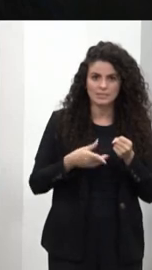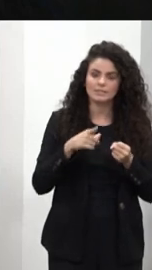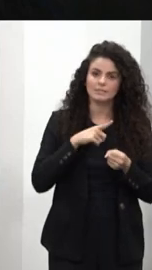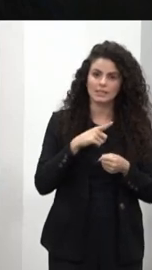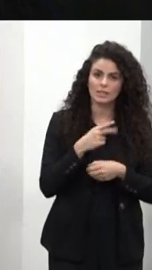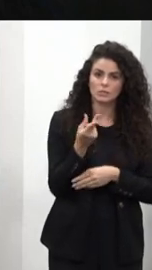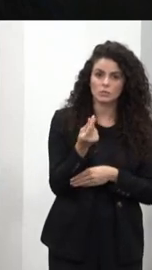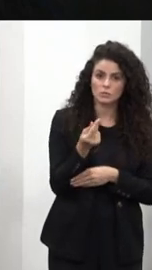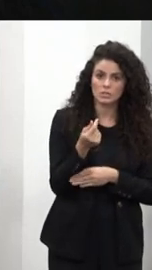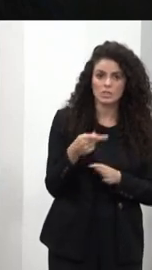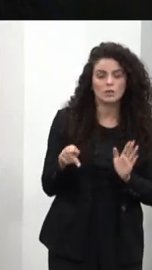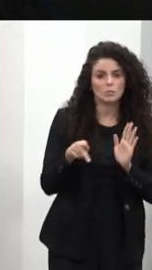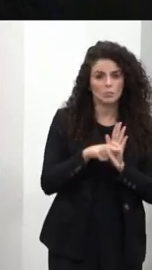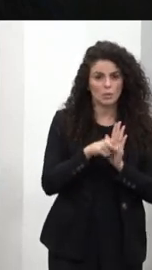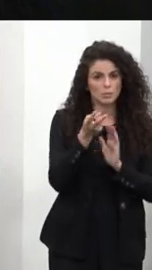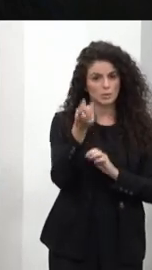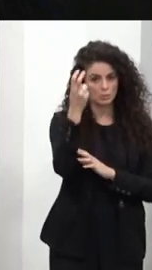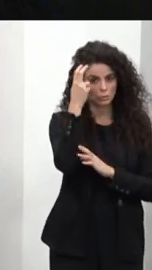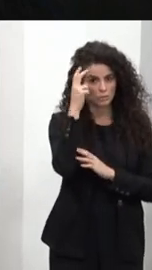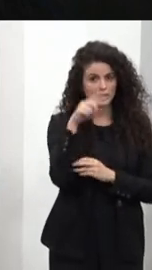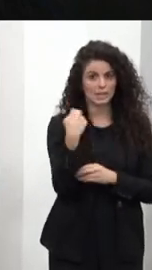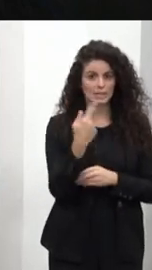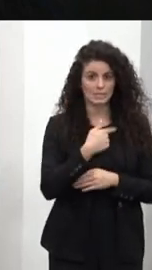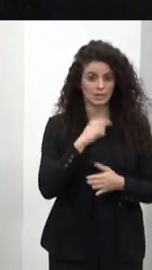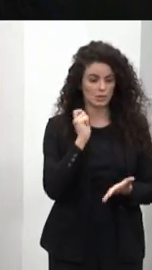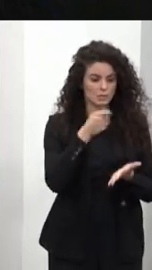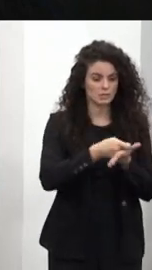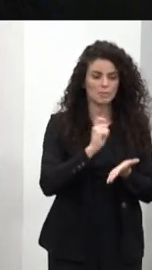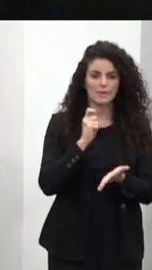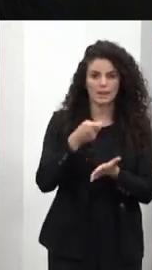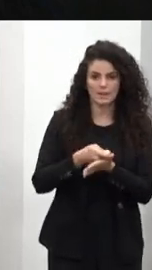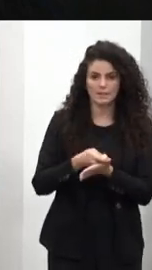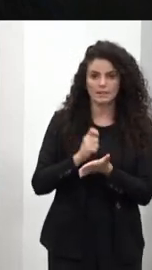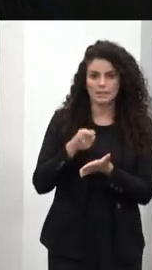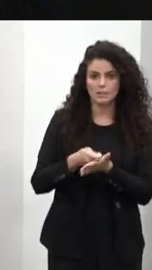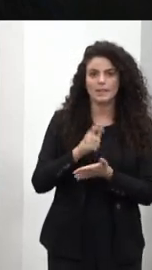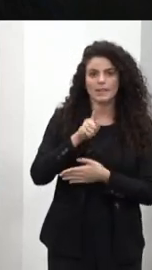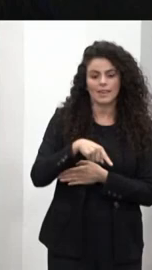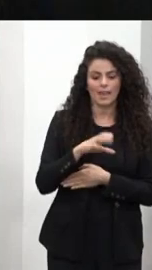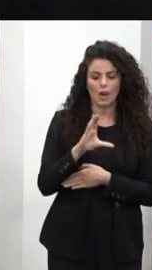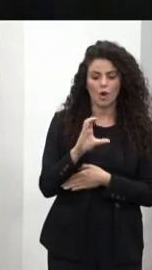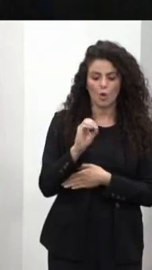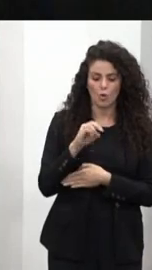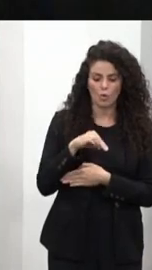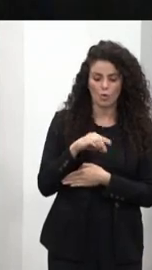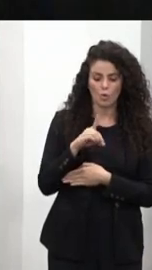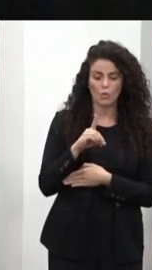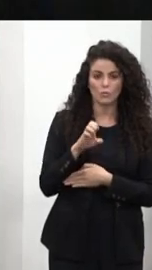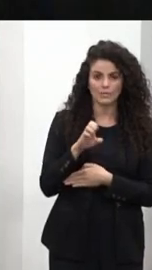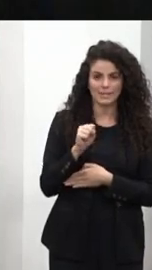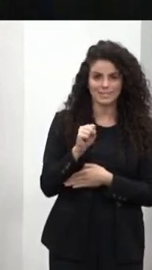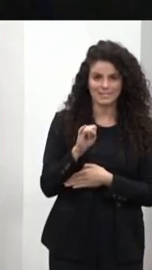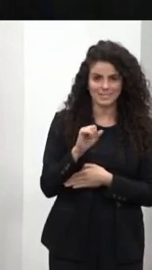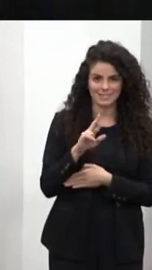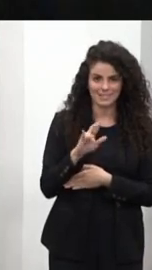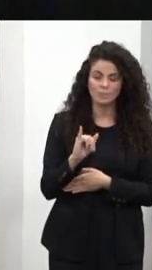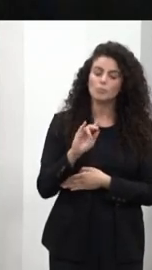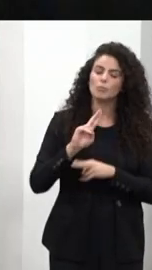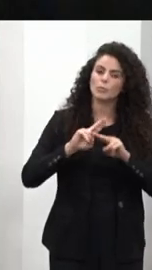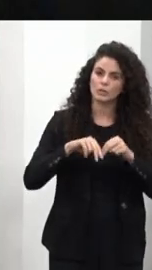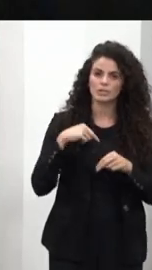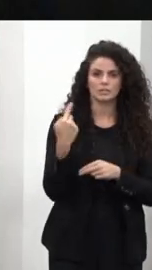dinheiro do próprio setor uma taxa que nós pagamos chamada condecine e por isso que esse recurso volta para o